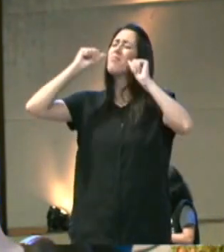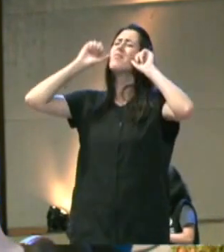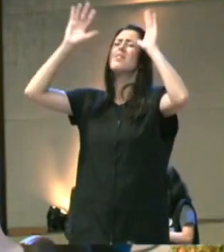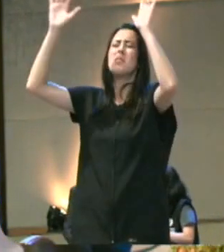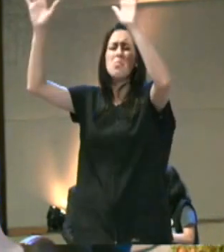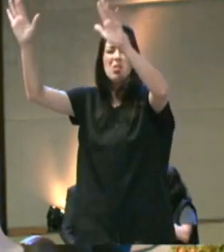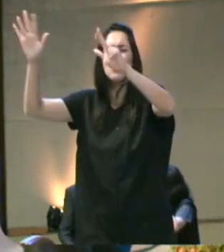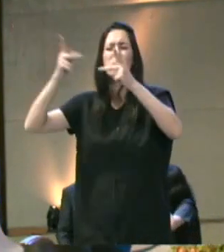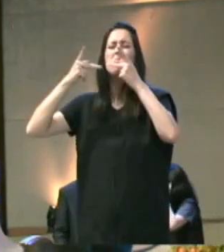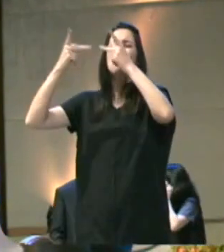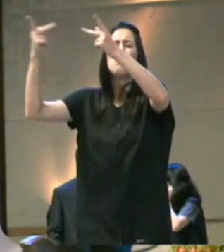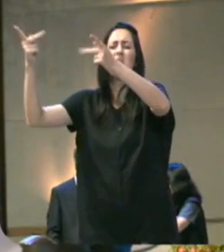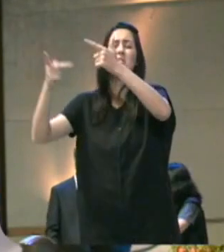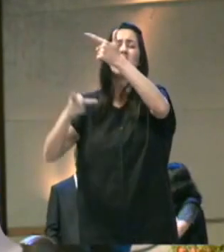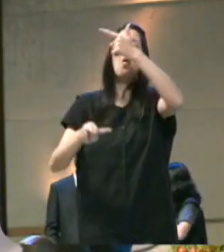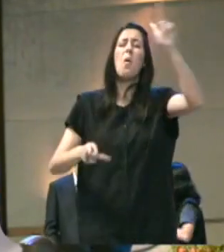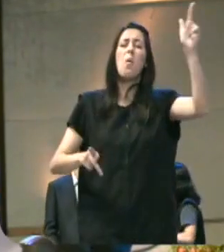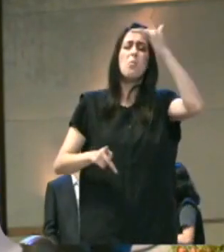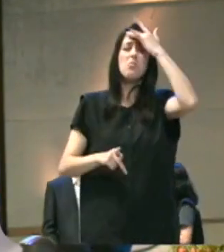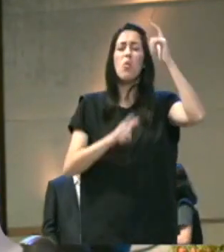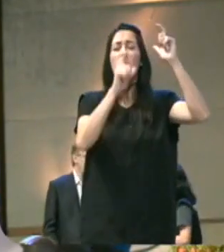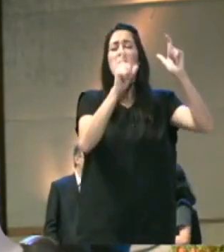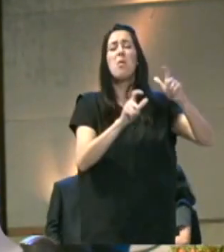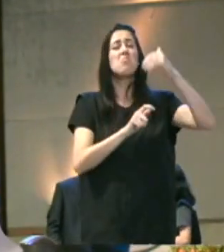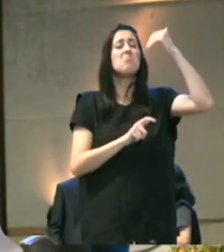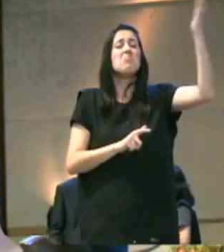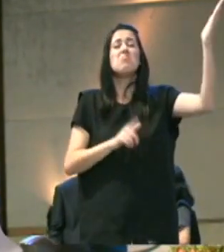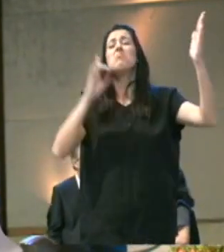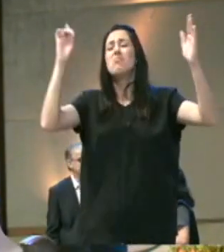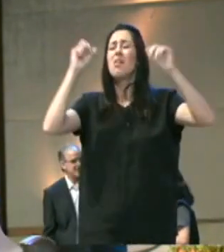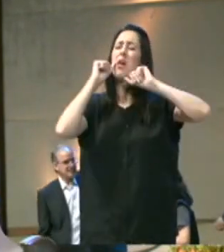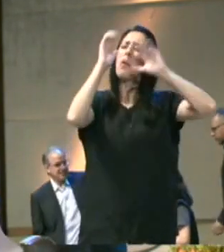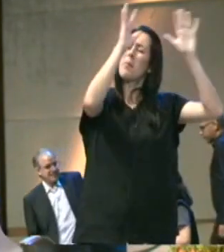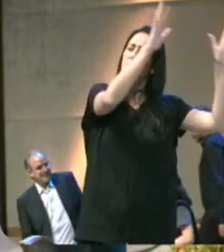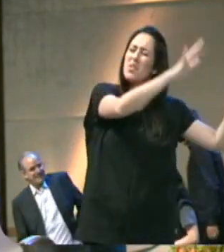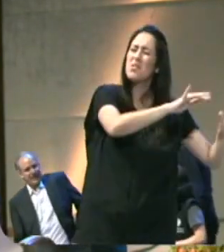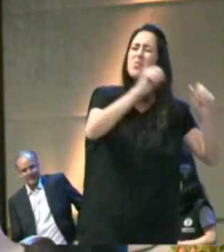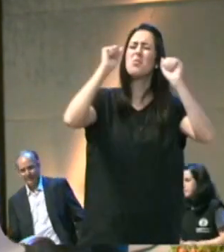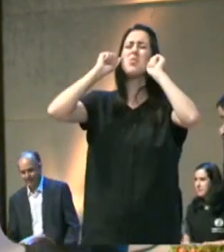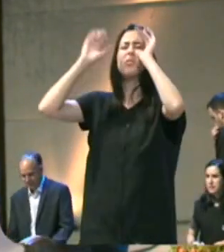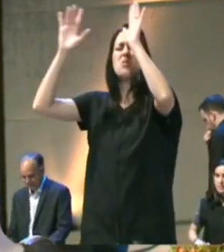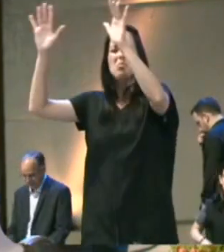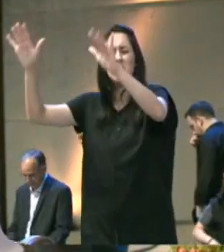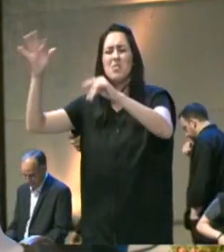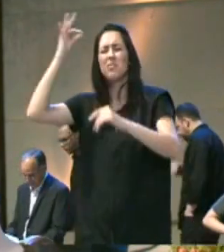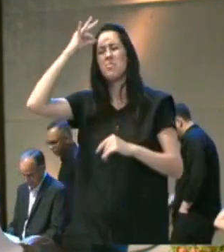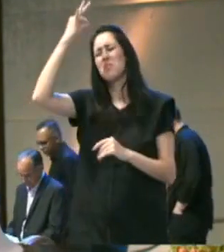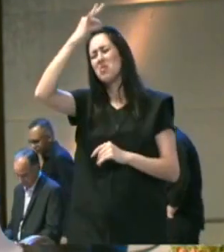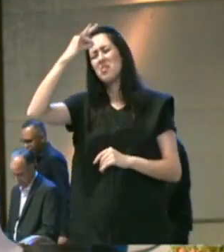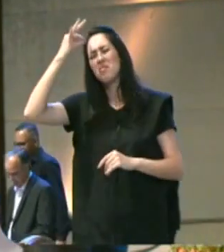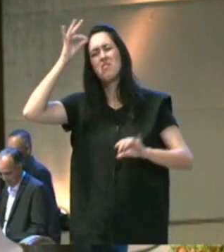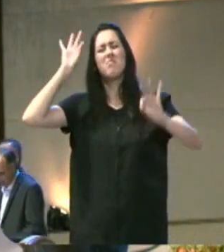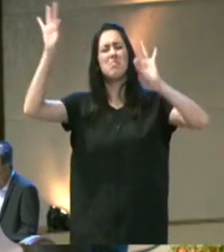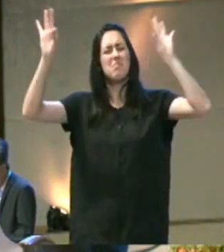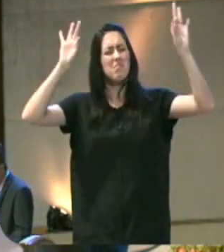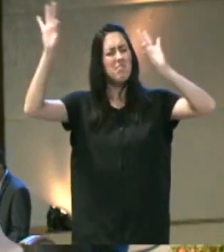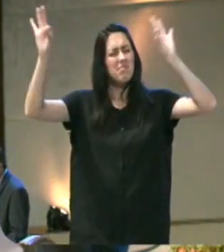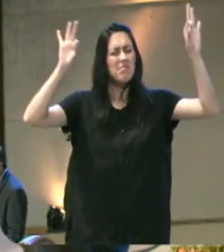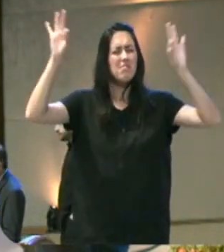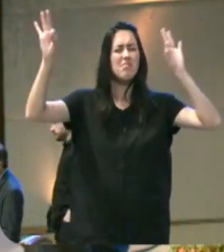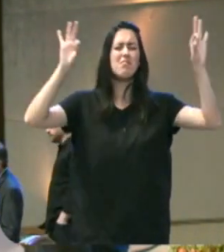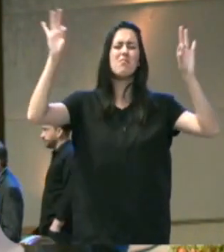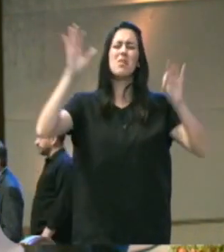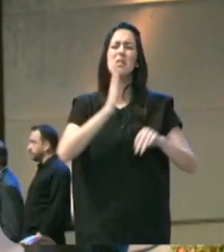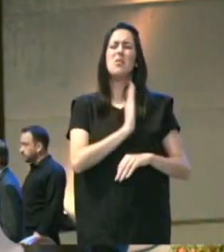estiver, visita poderosamente. Que, Senhor, nessa hora o teu Espírito esteja ministrando, e o coração esteja